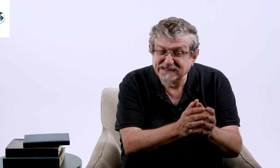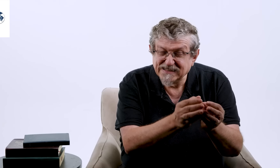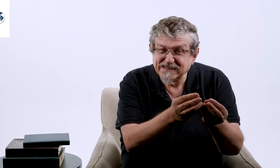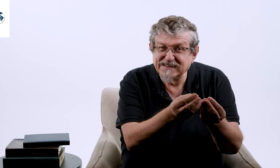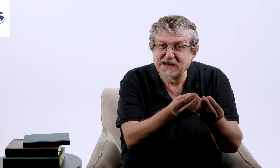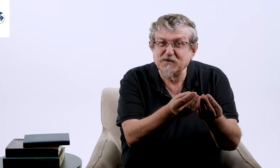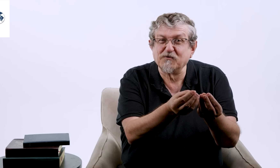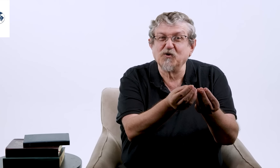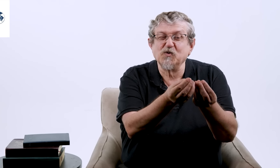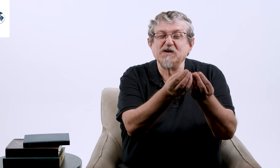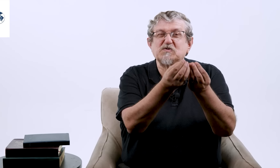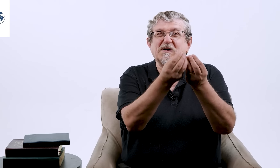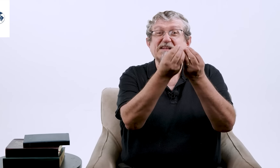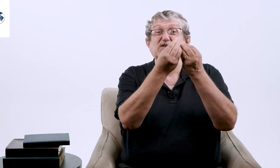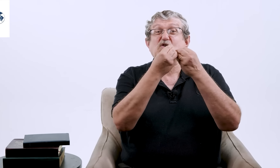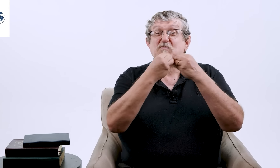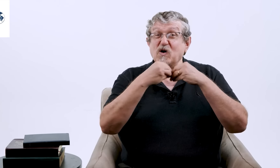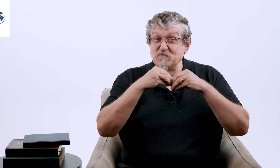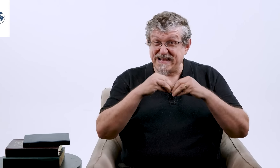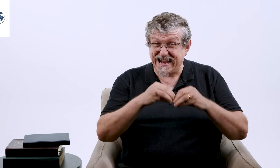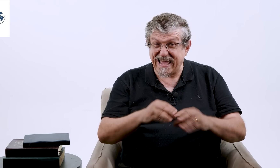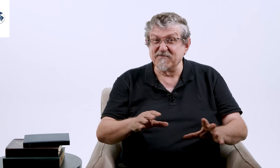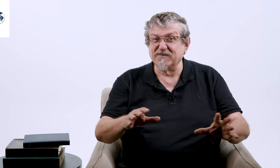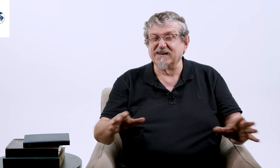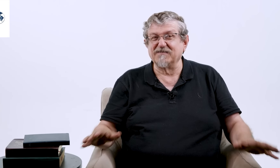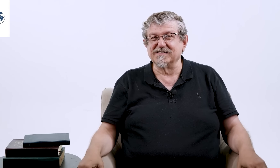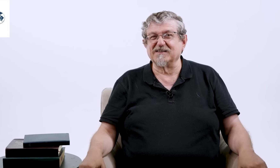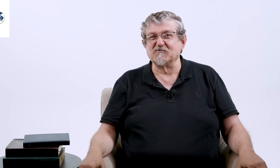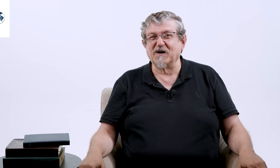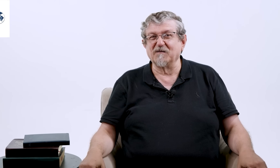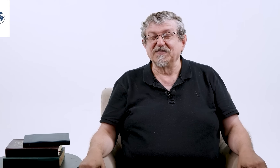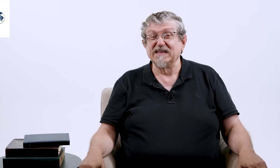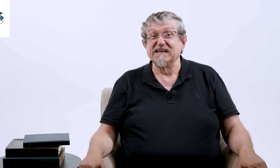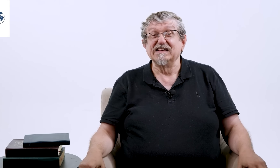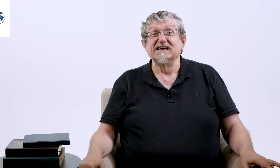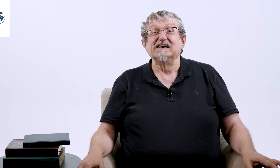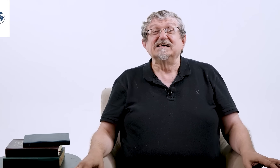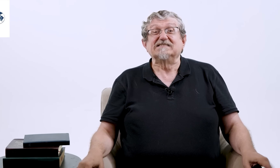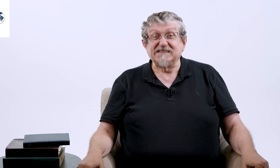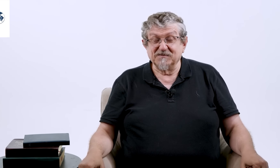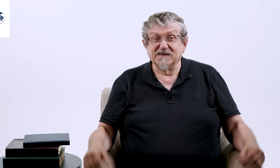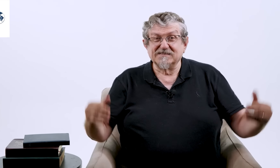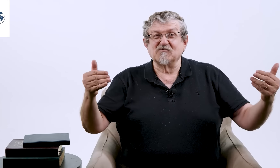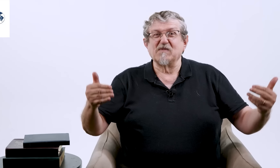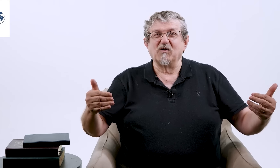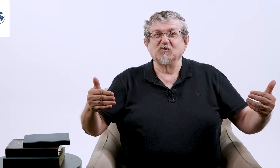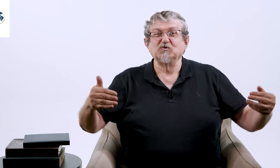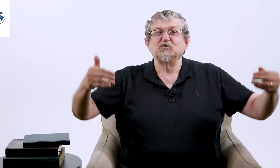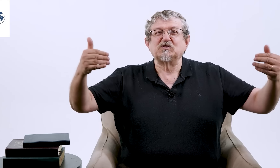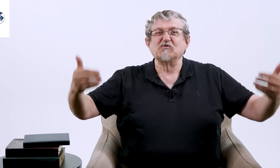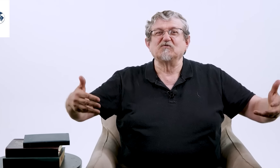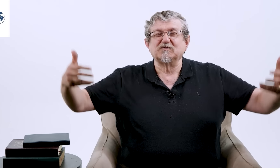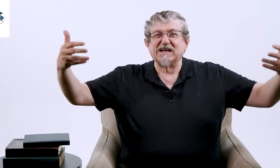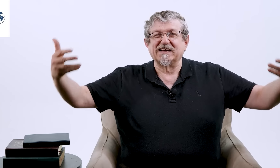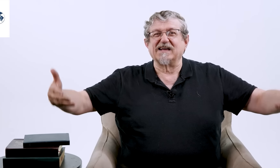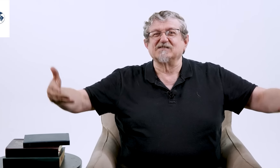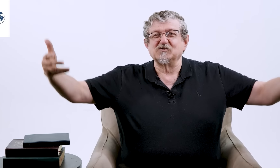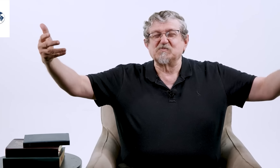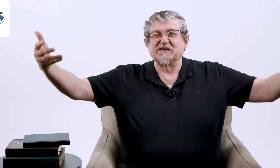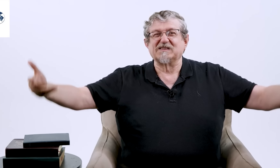teologia que deve fluir de maneira normal me leva a vencer o mal? Sim, vencer o mal no triunfo